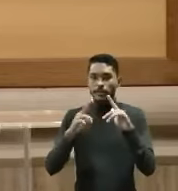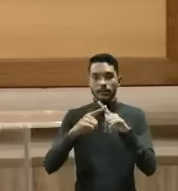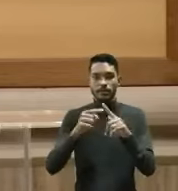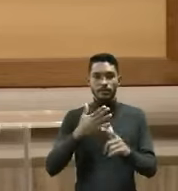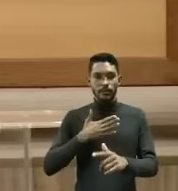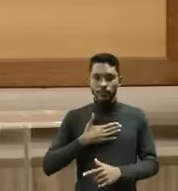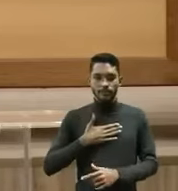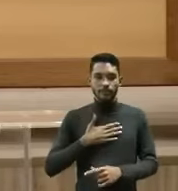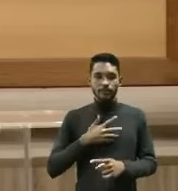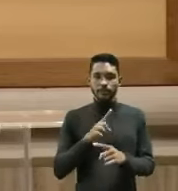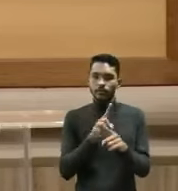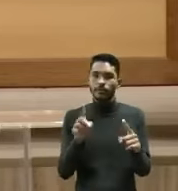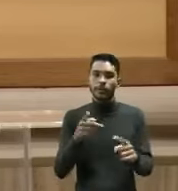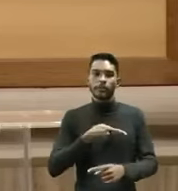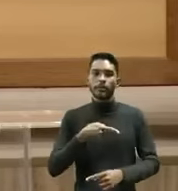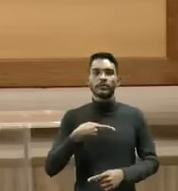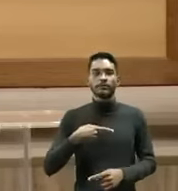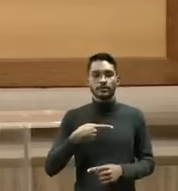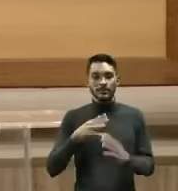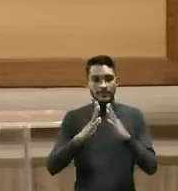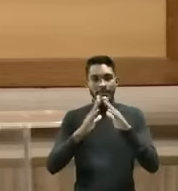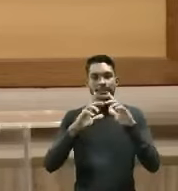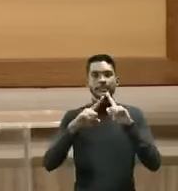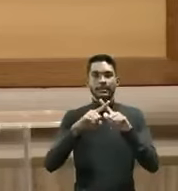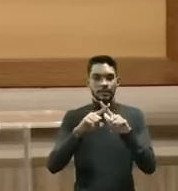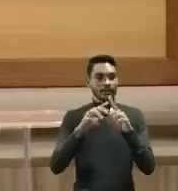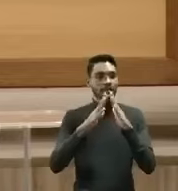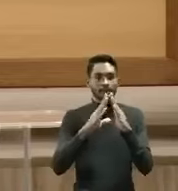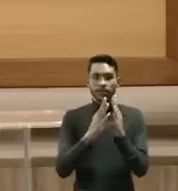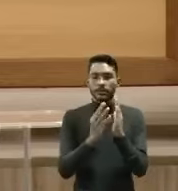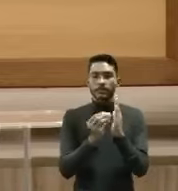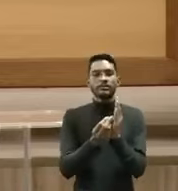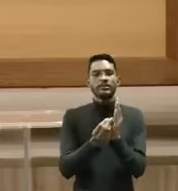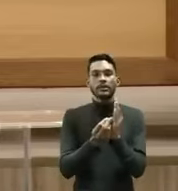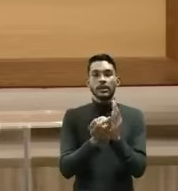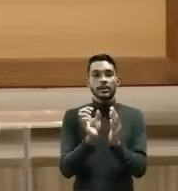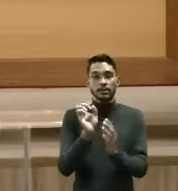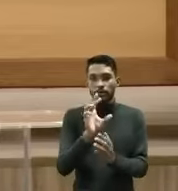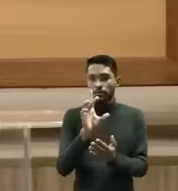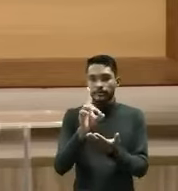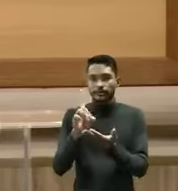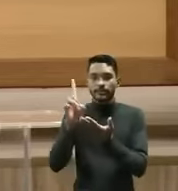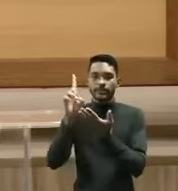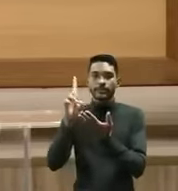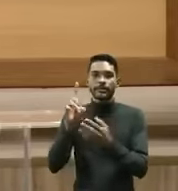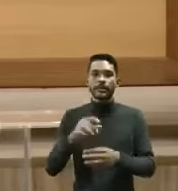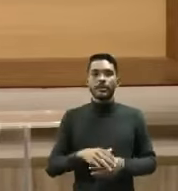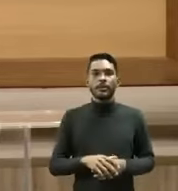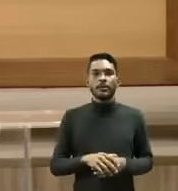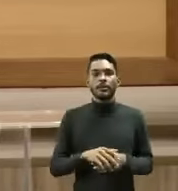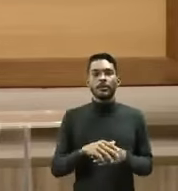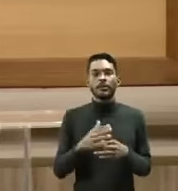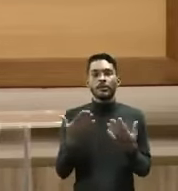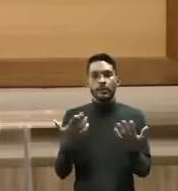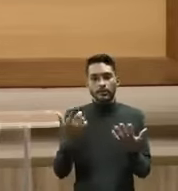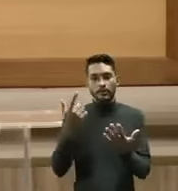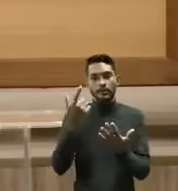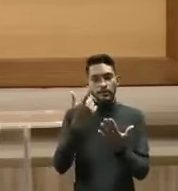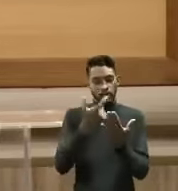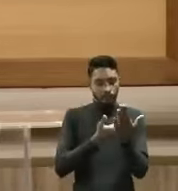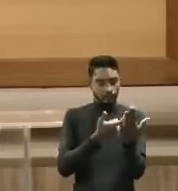Jesus Quem glorifica a Deus E quando nós lemos João 7 a Bíblia diz quem crê em